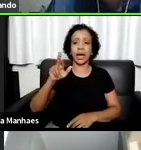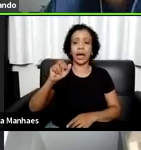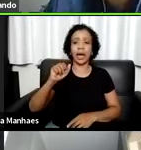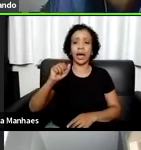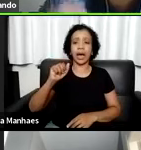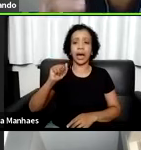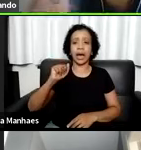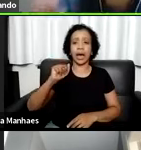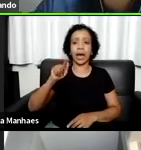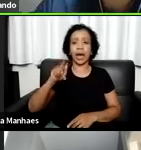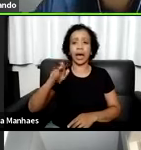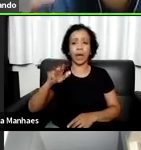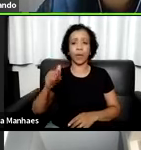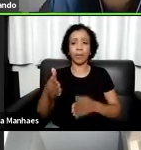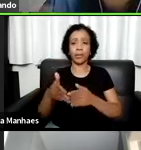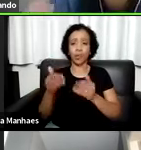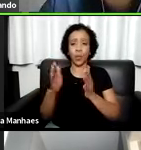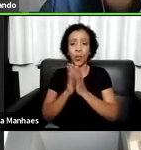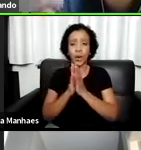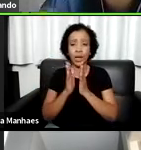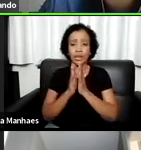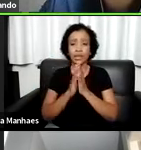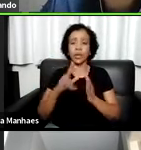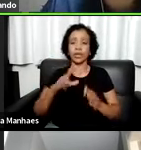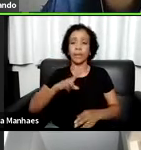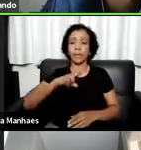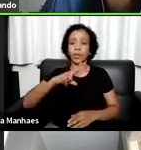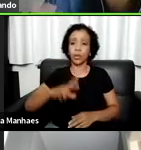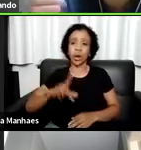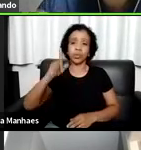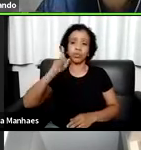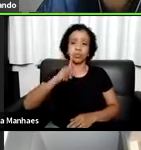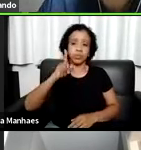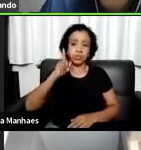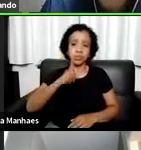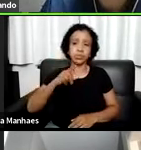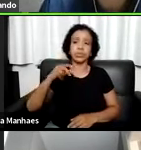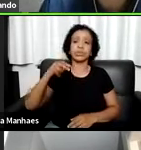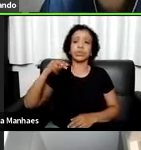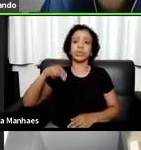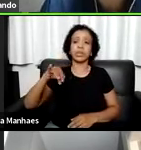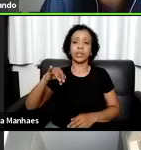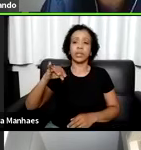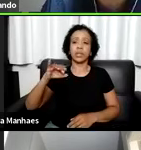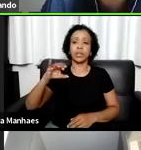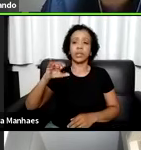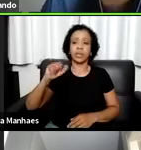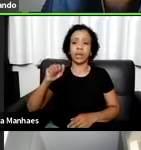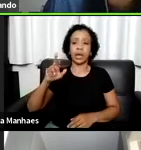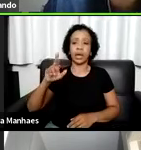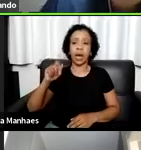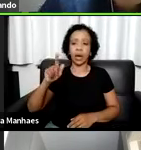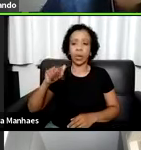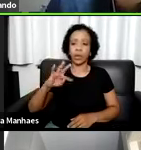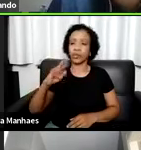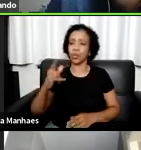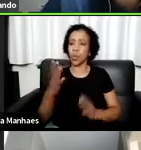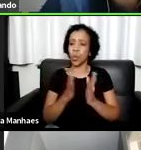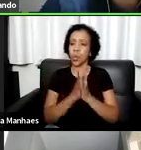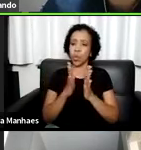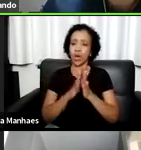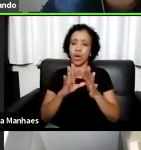Nicarágua. Irmãos, nós estamos sendo acompanhados de Portugal, Nicarágua, Estados Unidos, vários lugares do mundo estão conosco agora em oração. A